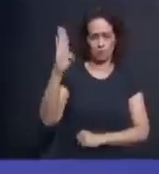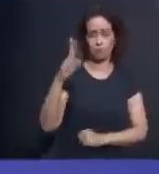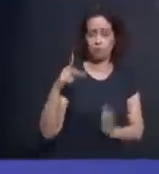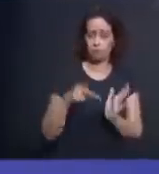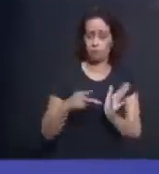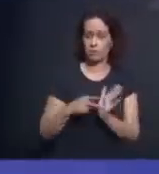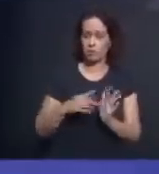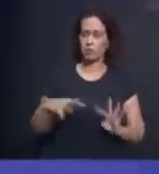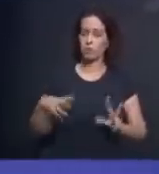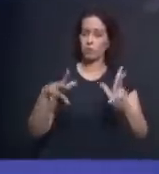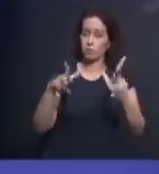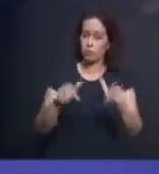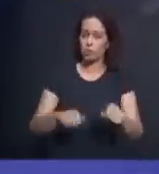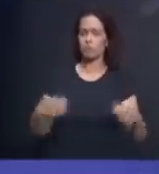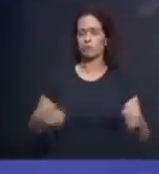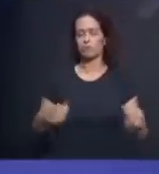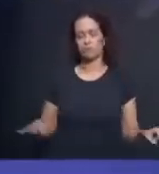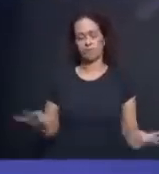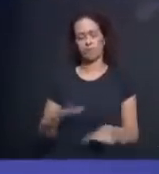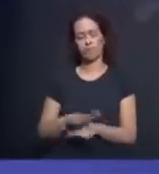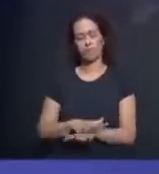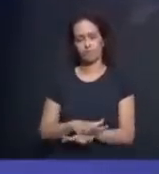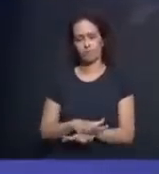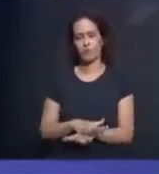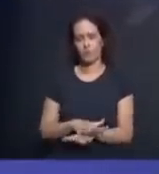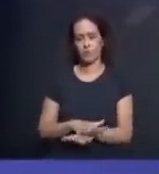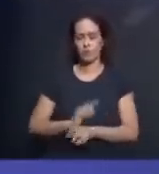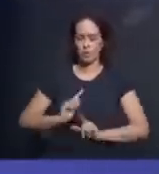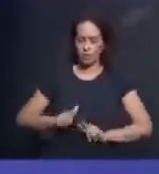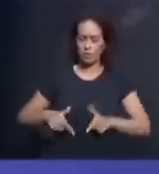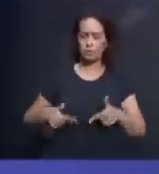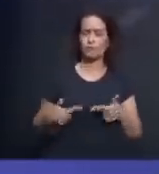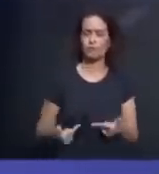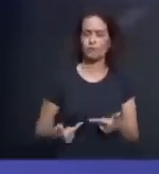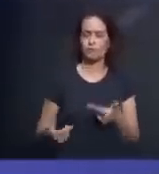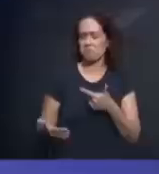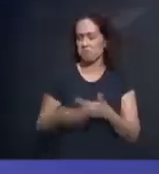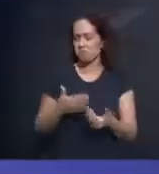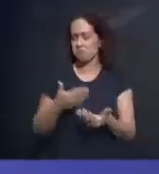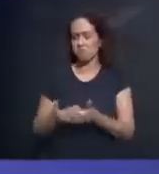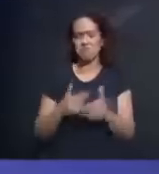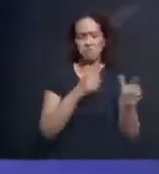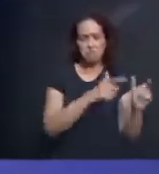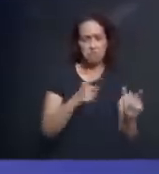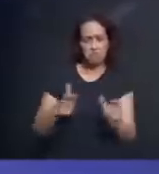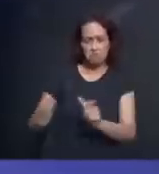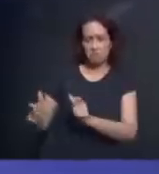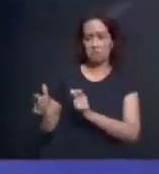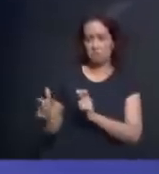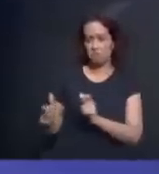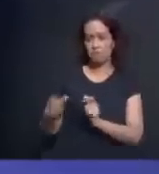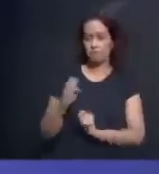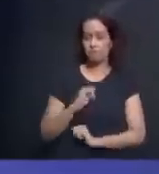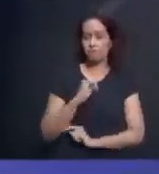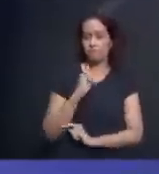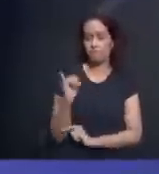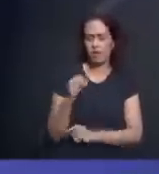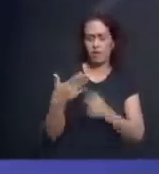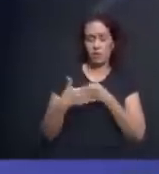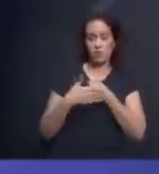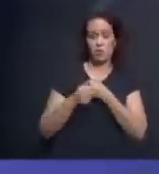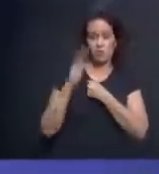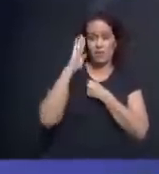que todos nós temos que estar preparados para agir em qualquer circunstância, ainda que não seja o seu